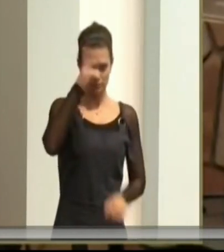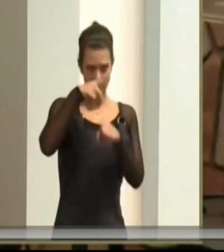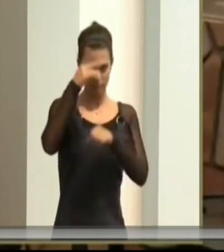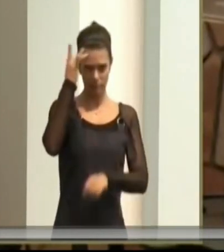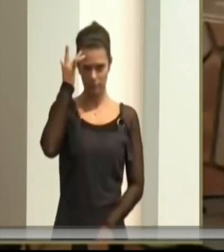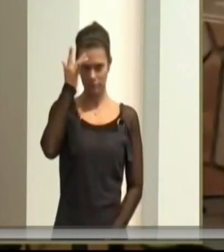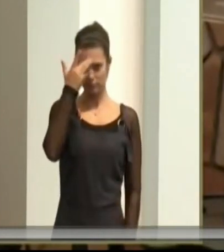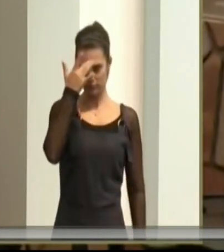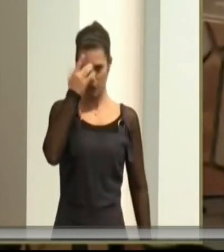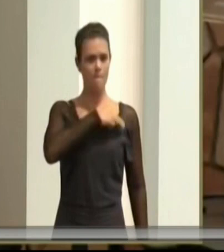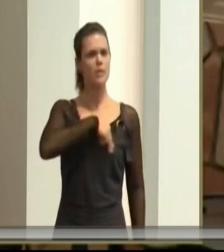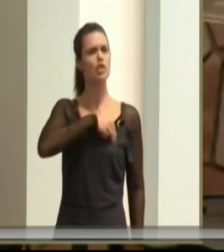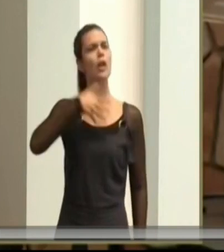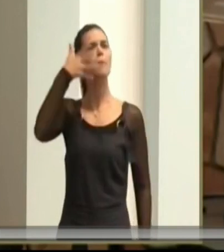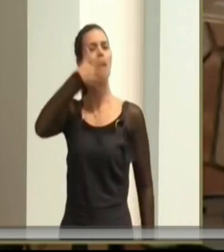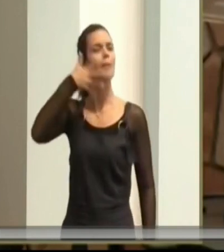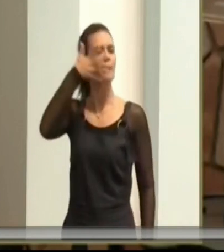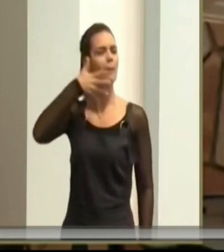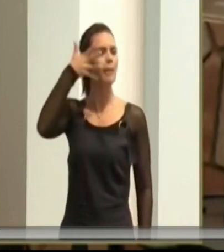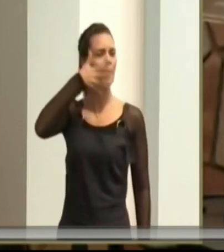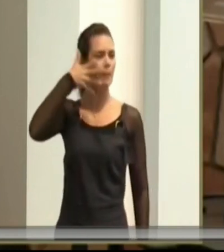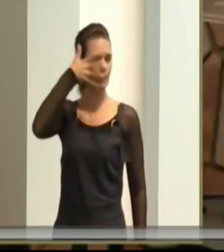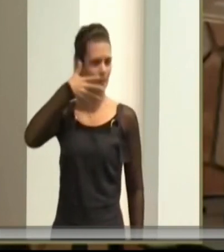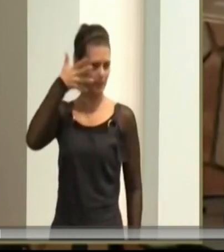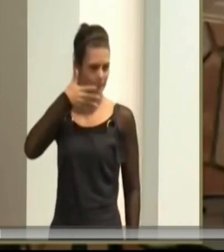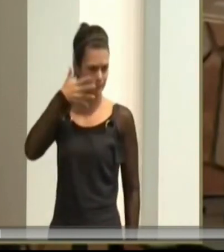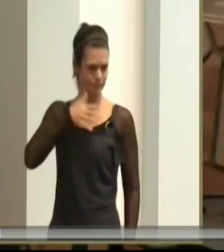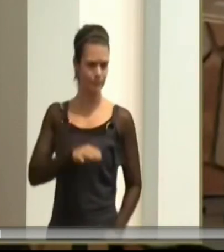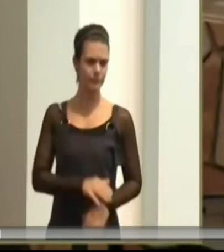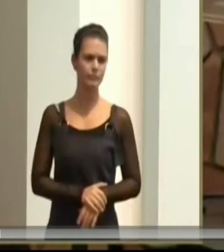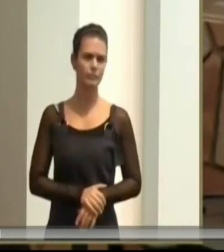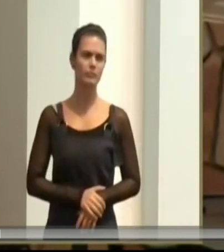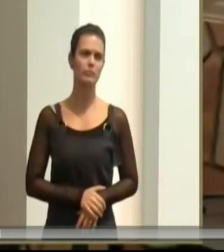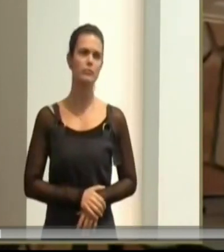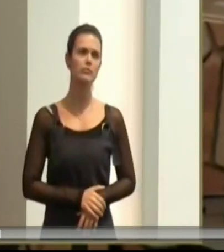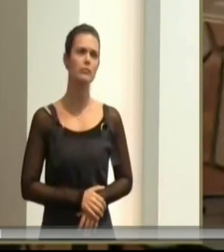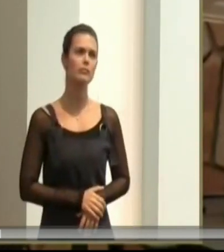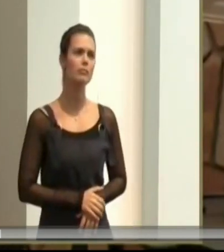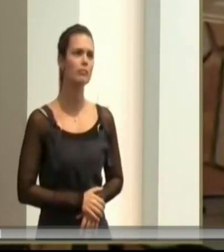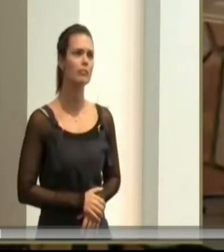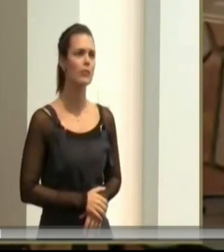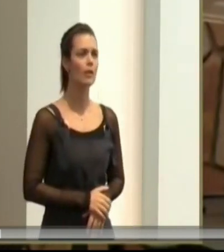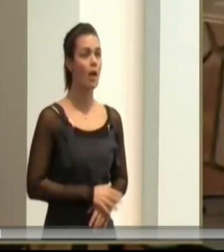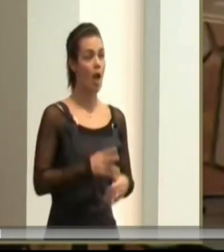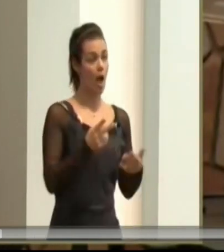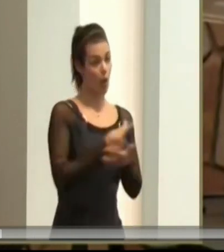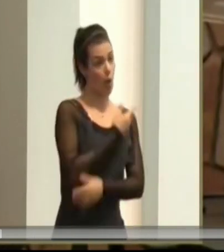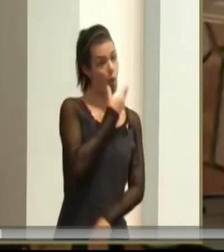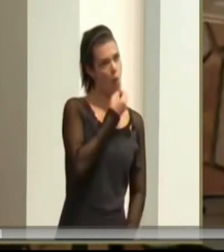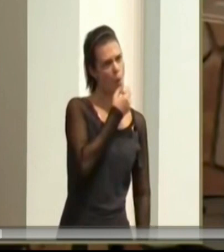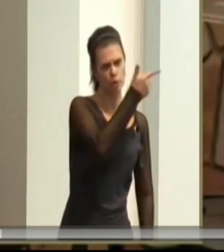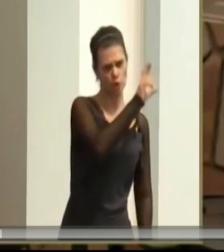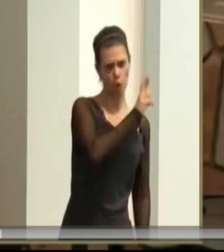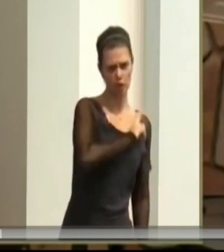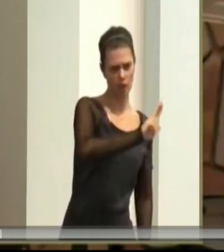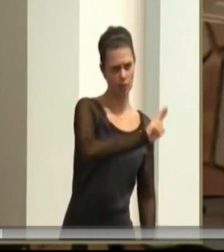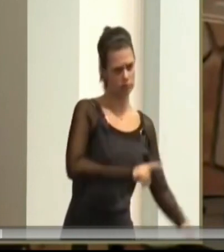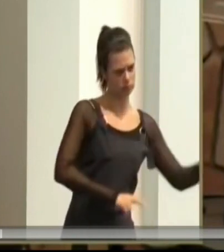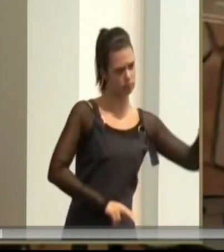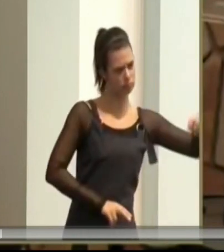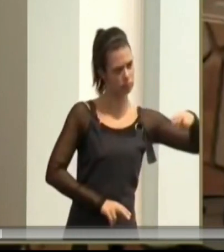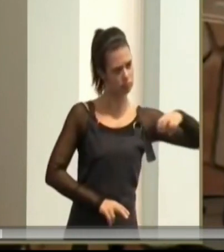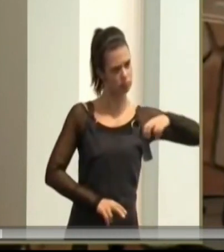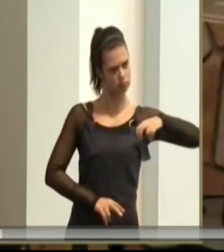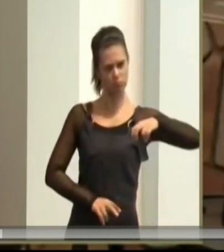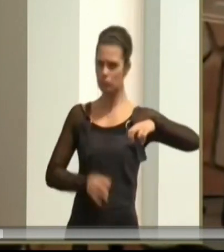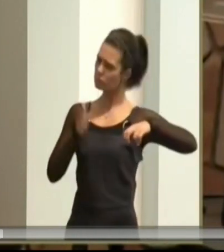ao encerrar a sua pregação, um cavaleiro de uma outra religião se aproximou e disse: você tem que admitir que nós